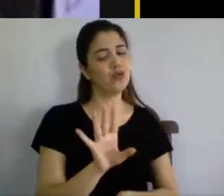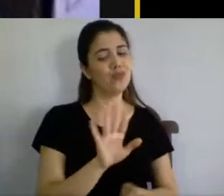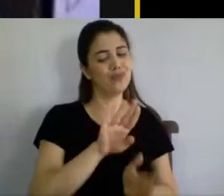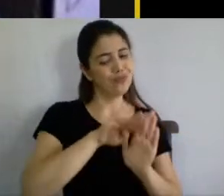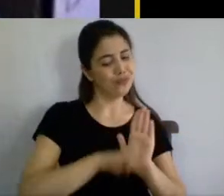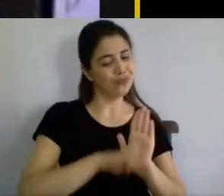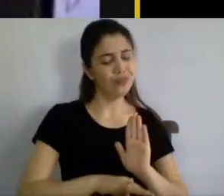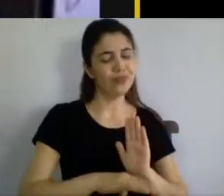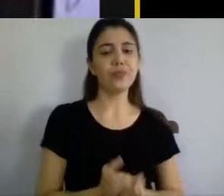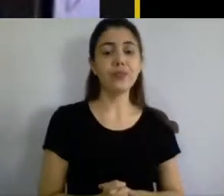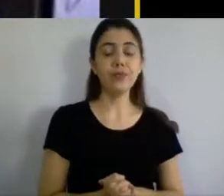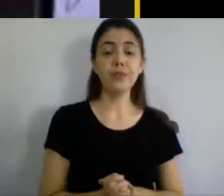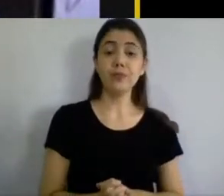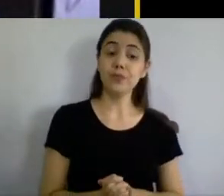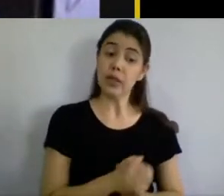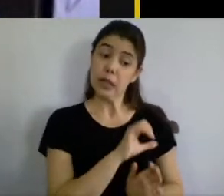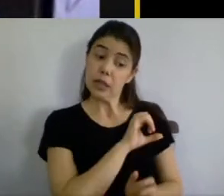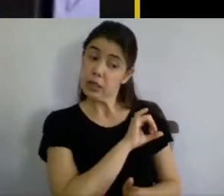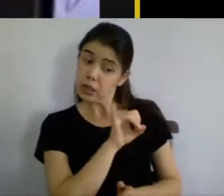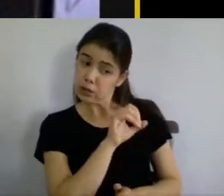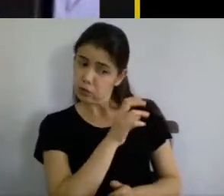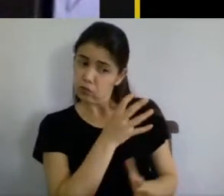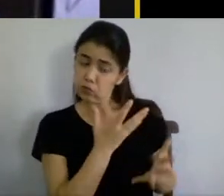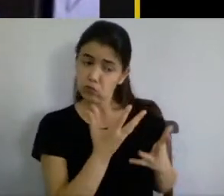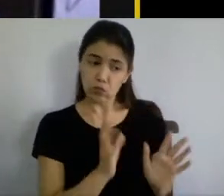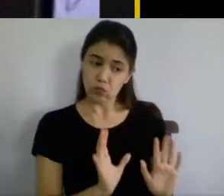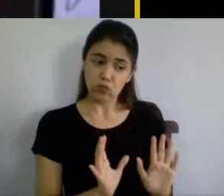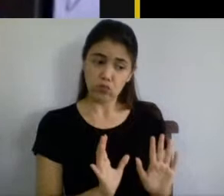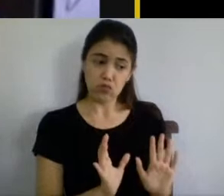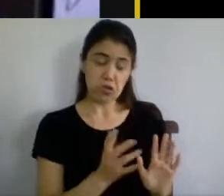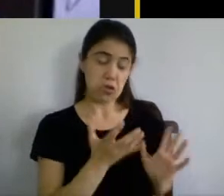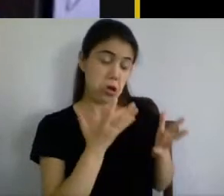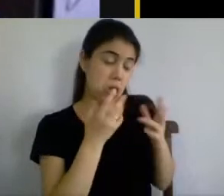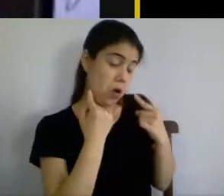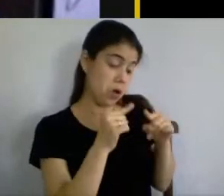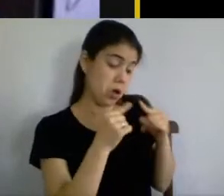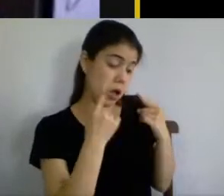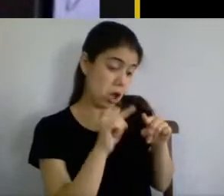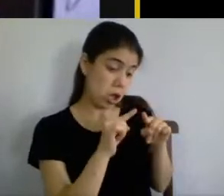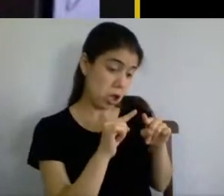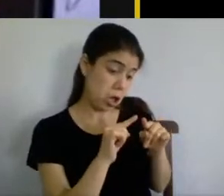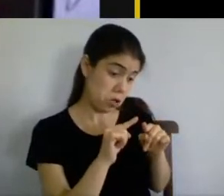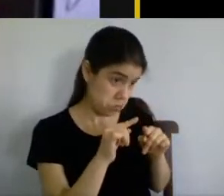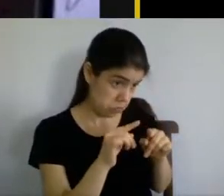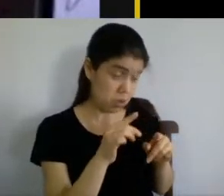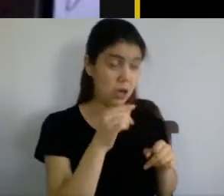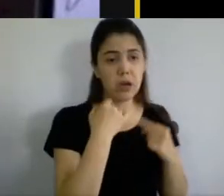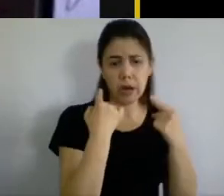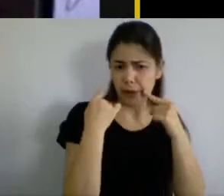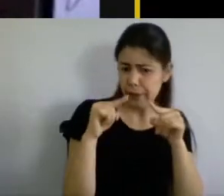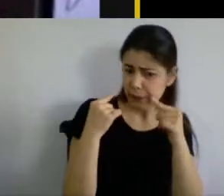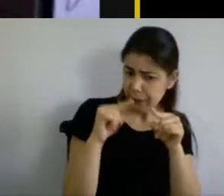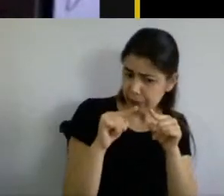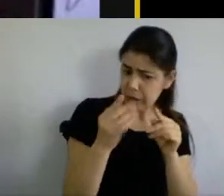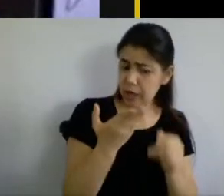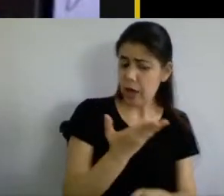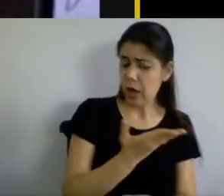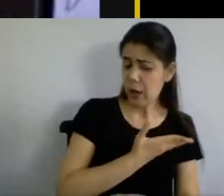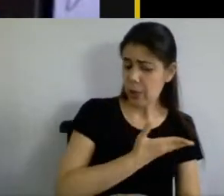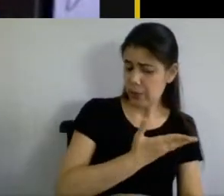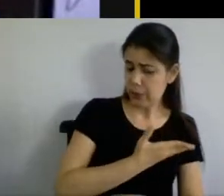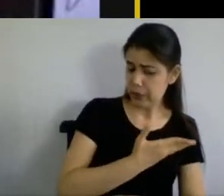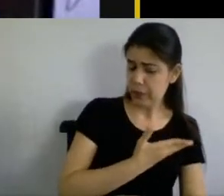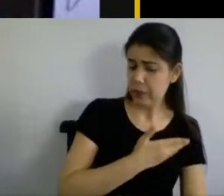ir reclamar, se ele quisesse, o resto do pagamento com seus amigos, Castor e Pólux, os